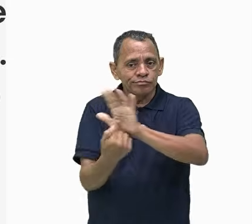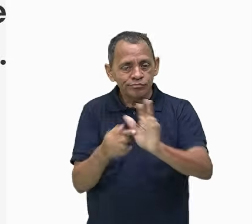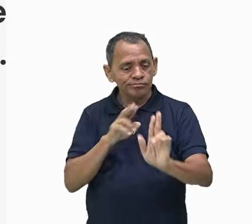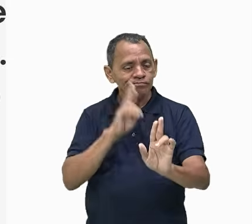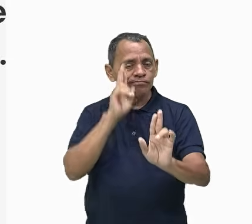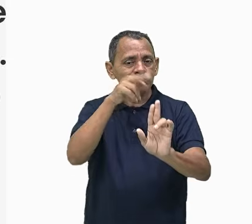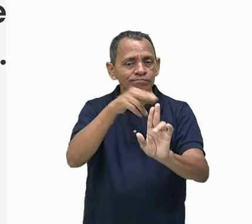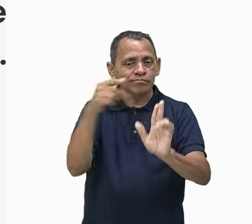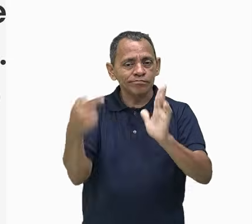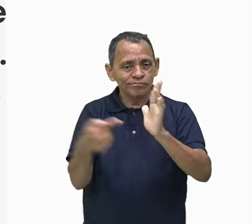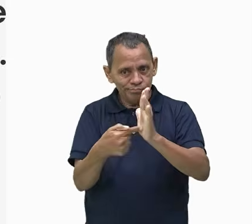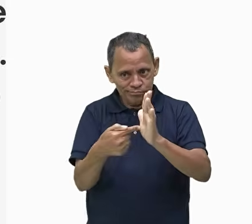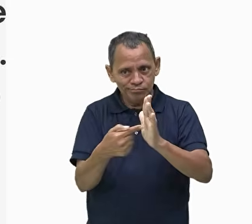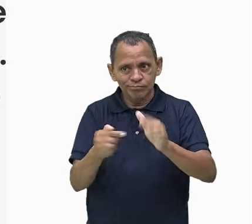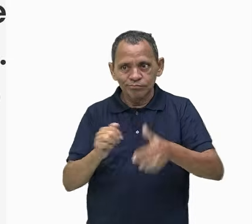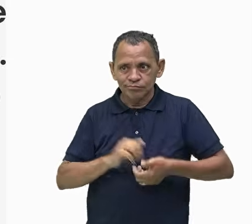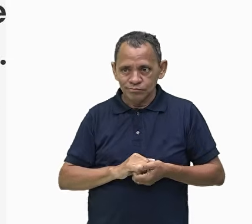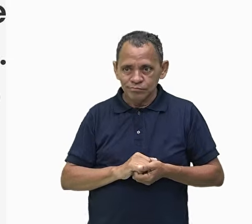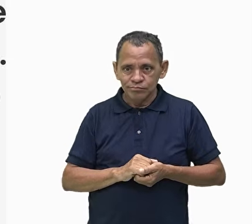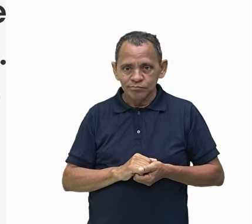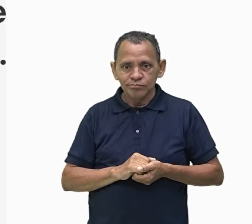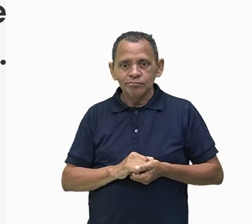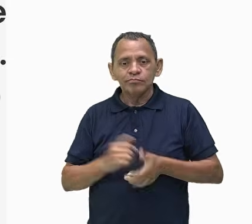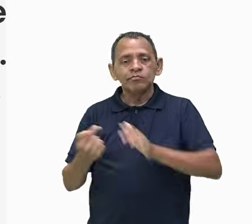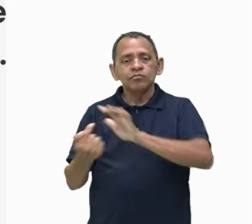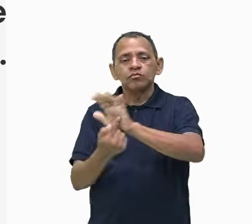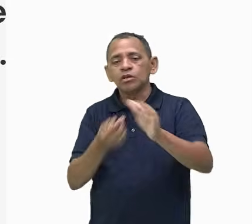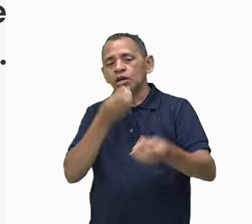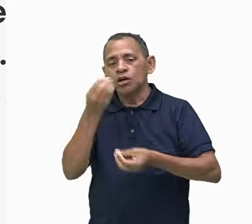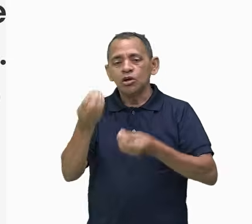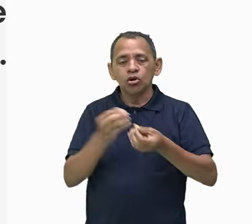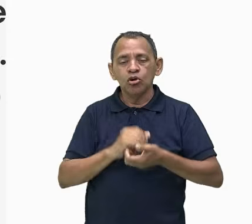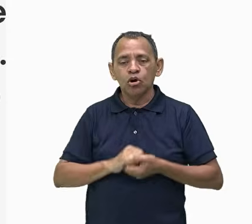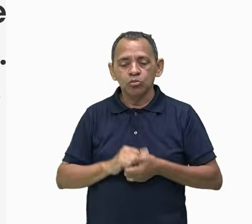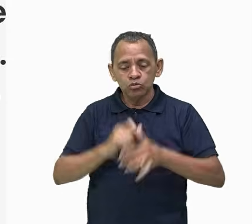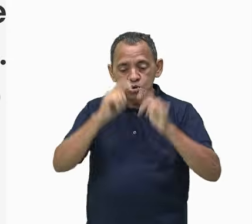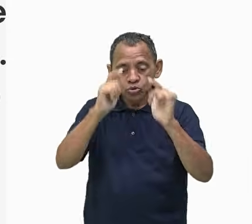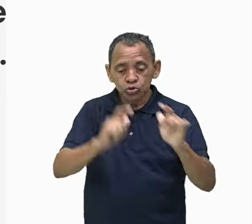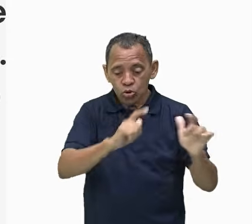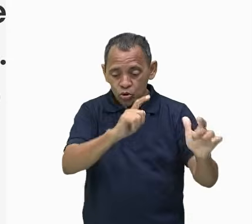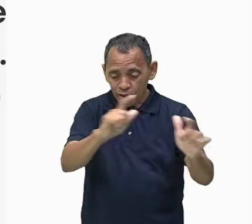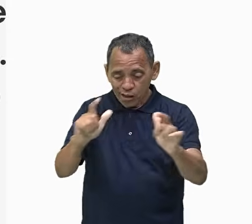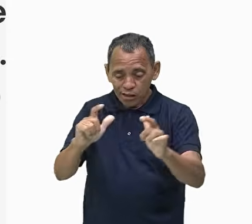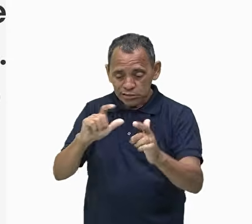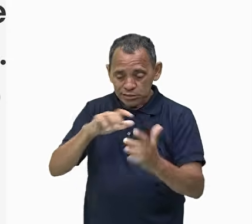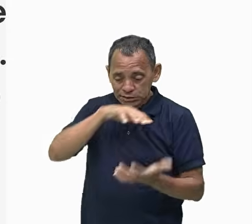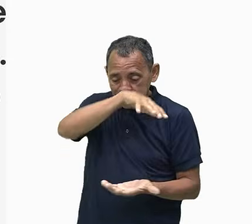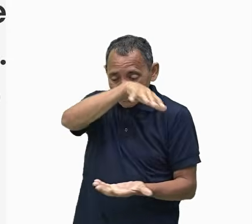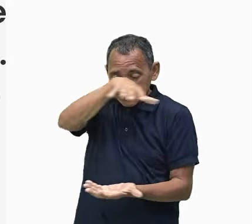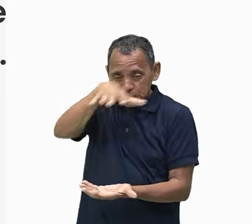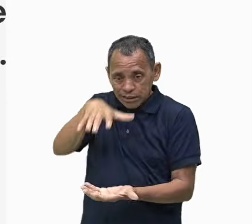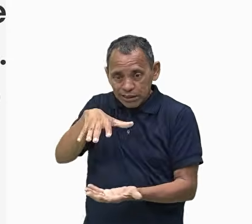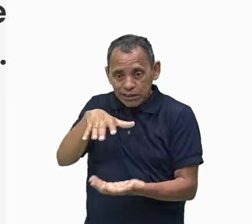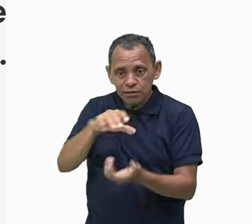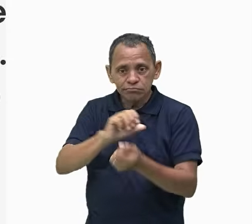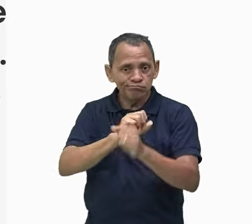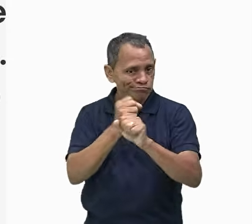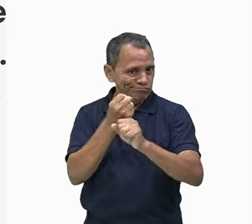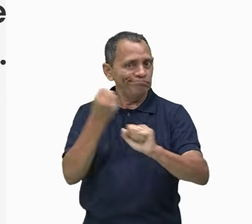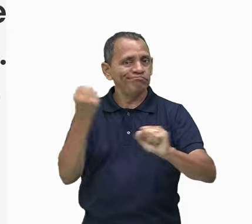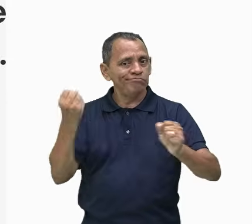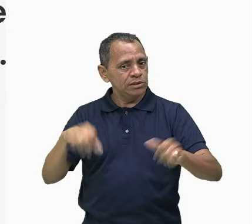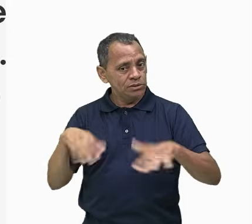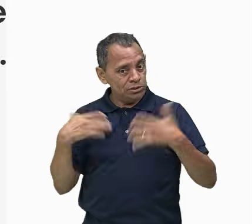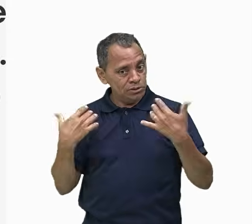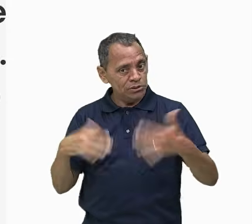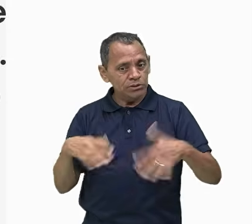ponto de referência, para poder definir nosso quê? Localização na superfície terrestre, que é enorme, aí o nosso planeta Terra,